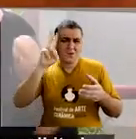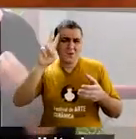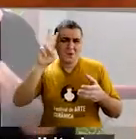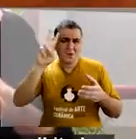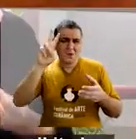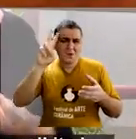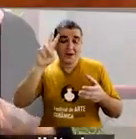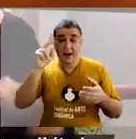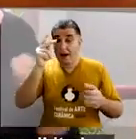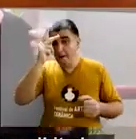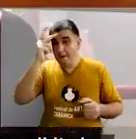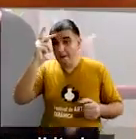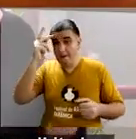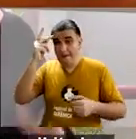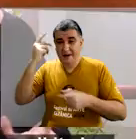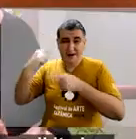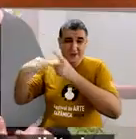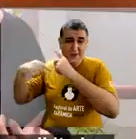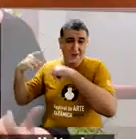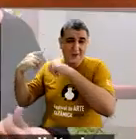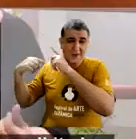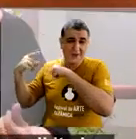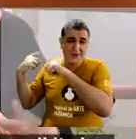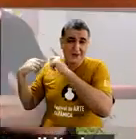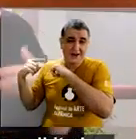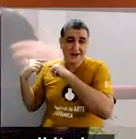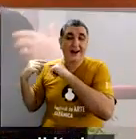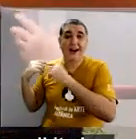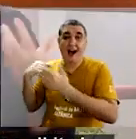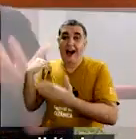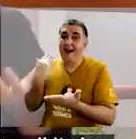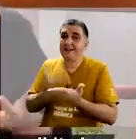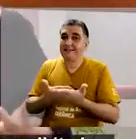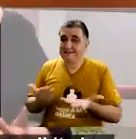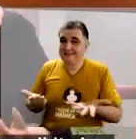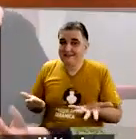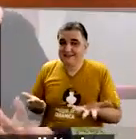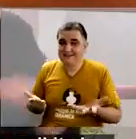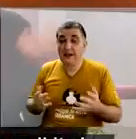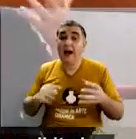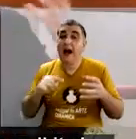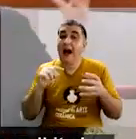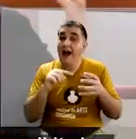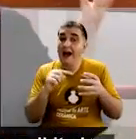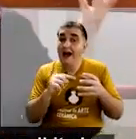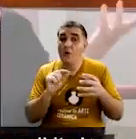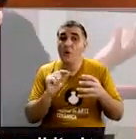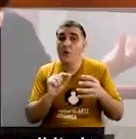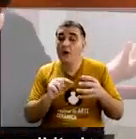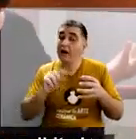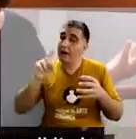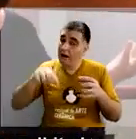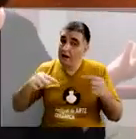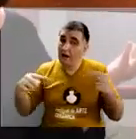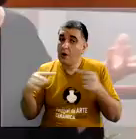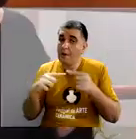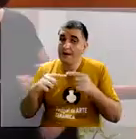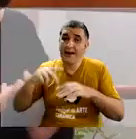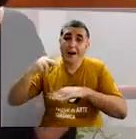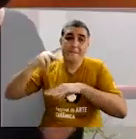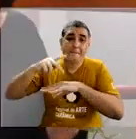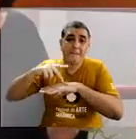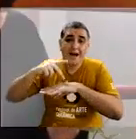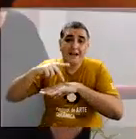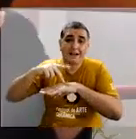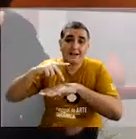a nossa história como seres humanos e traz a nossa história como planeta, porque